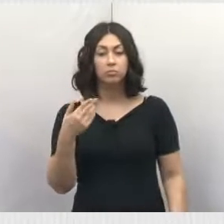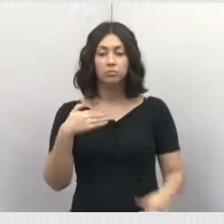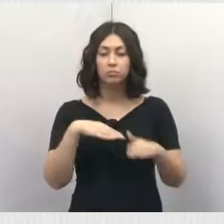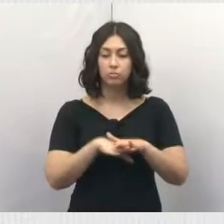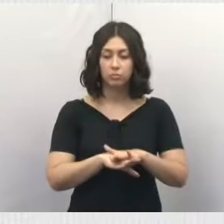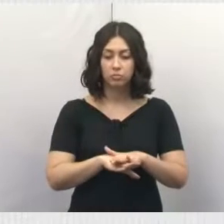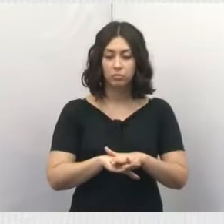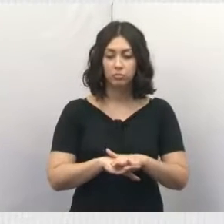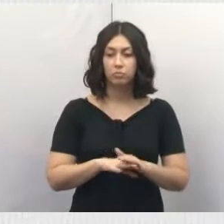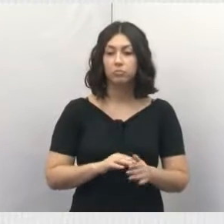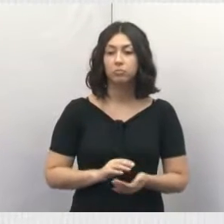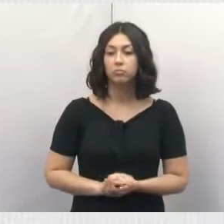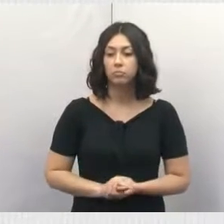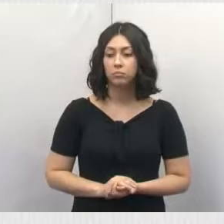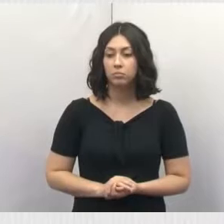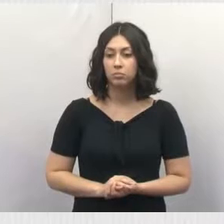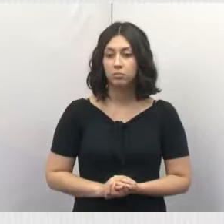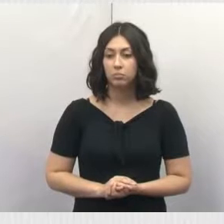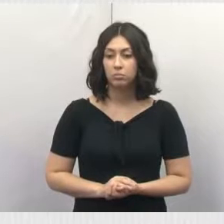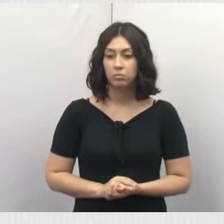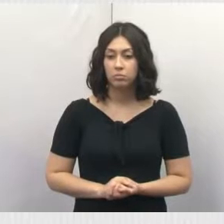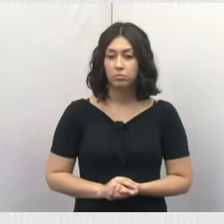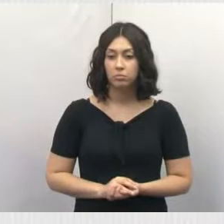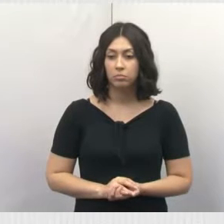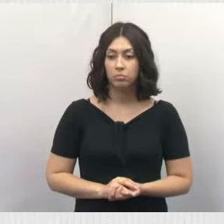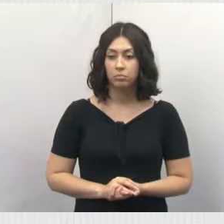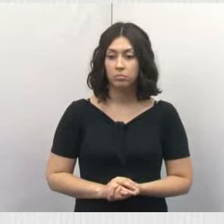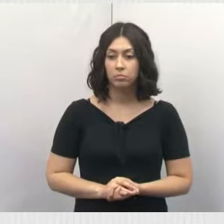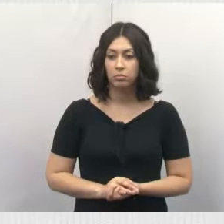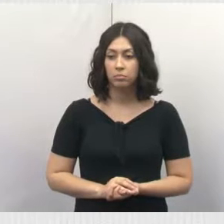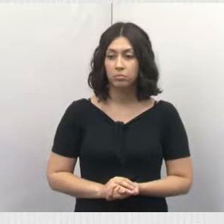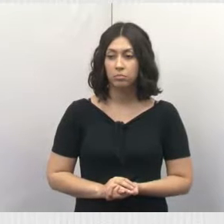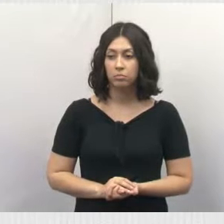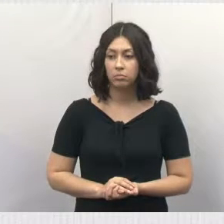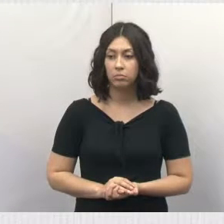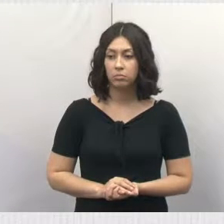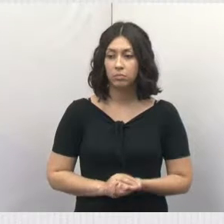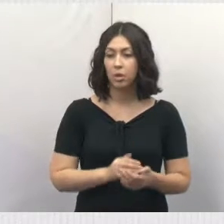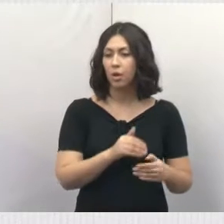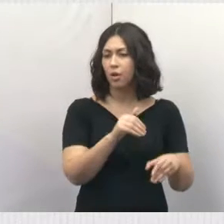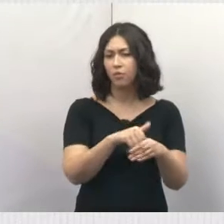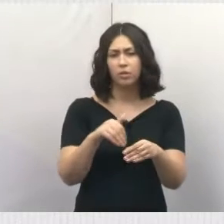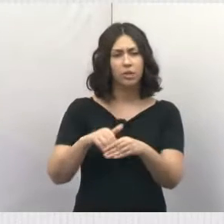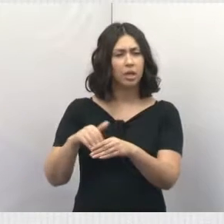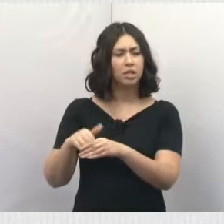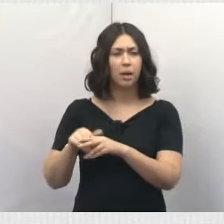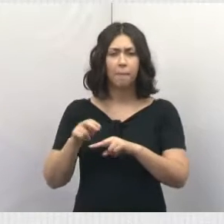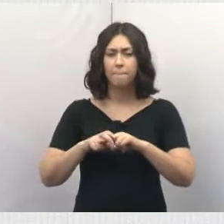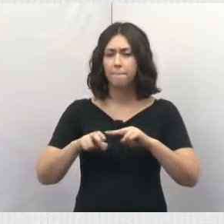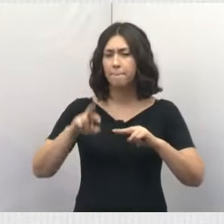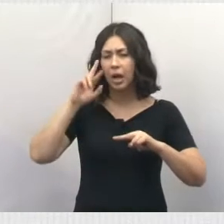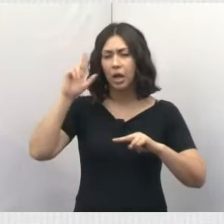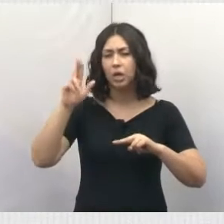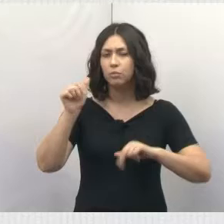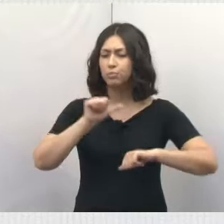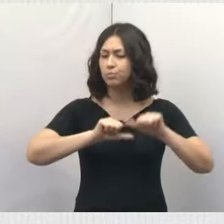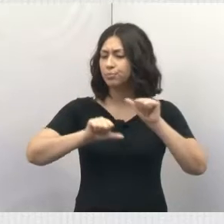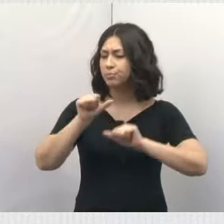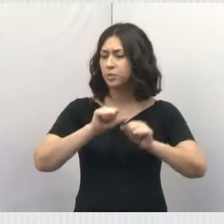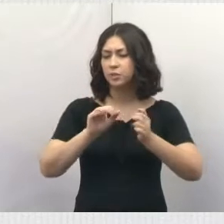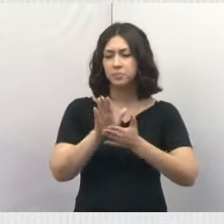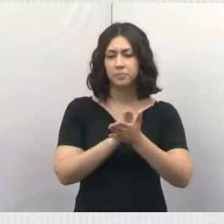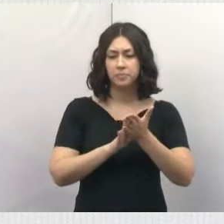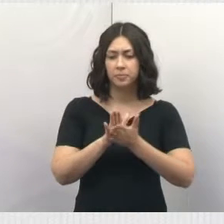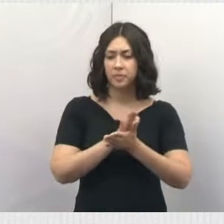arquivamento. Não há alterações nos requisitos da eleição para a mesa diretora, e de composição para a comissão